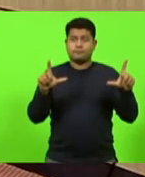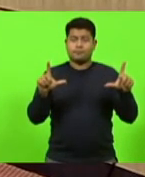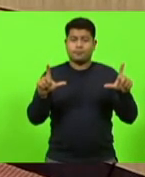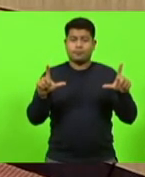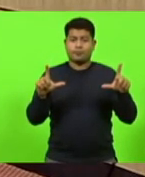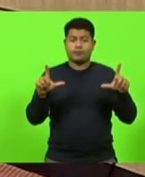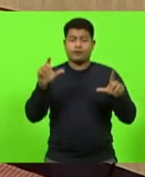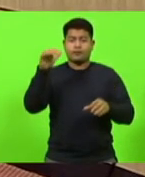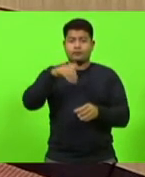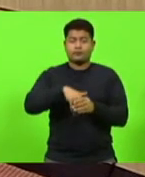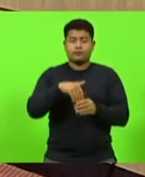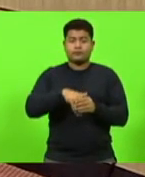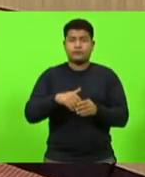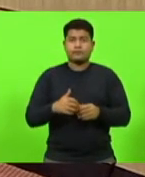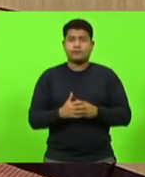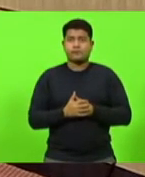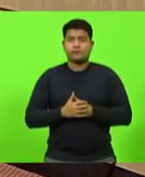um...